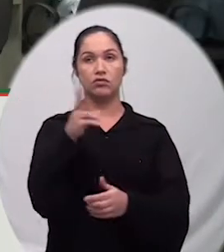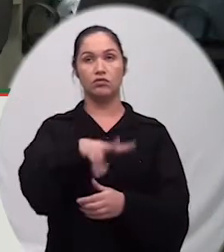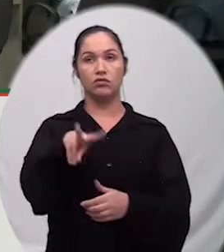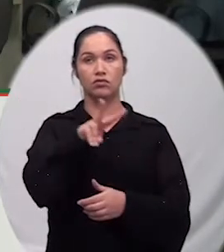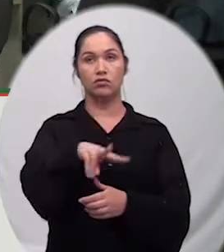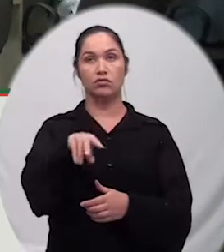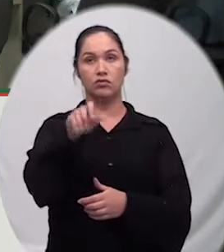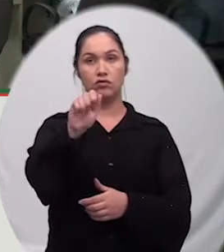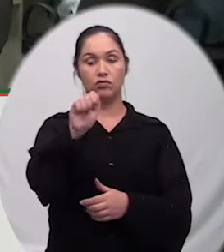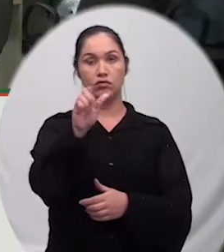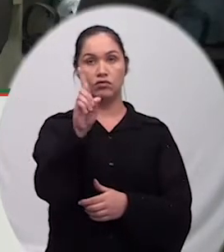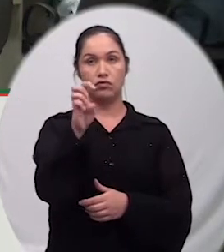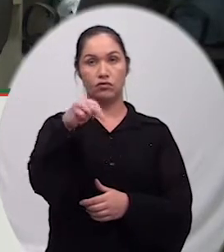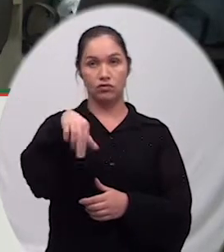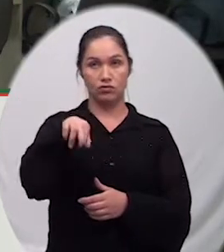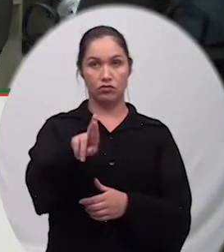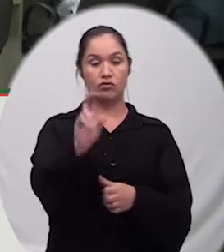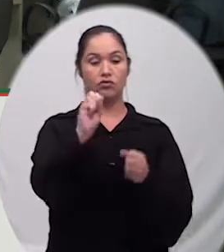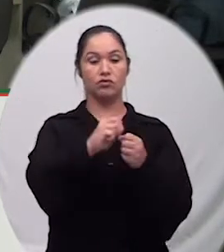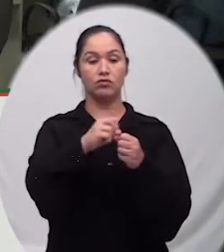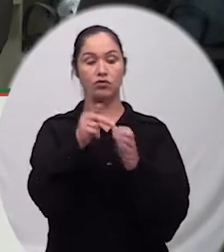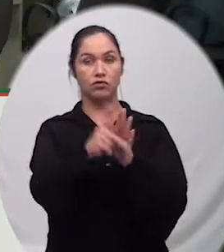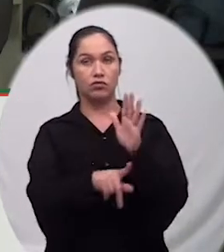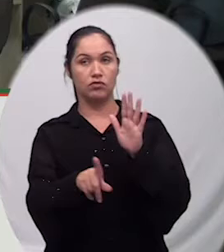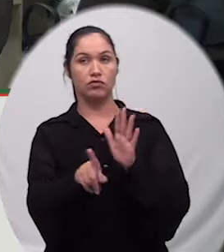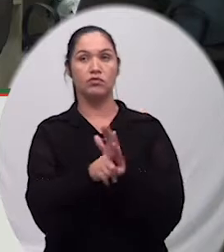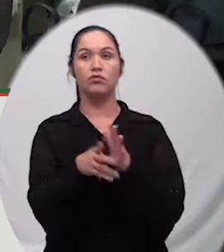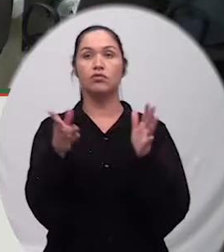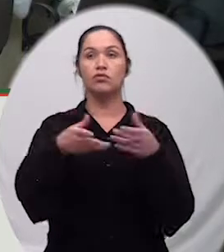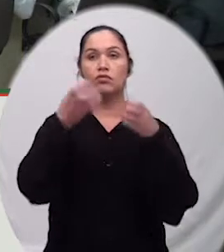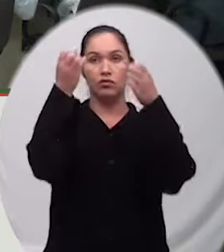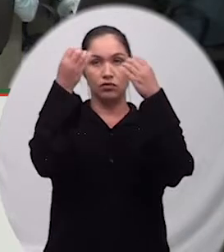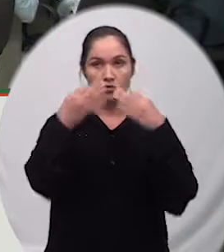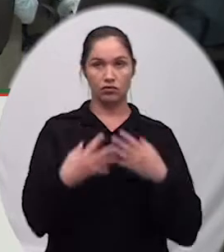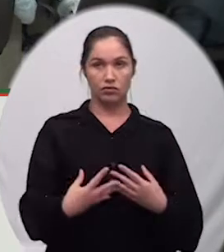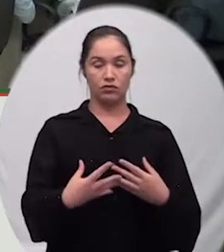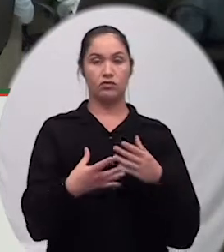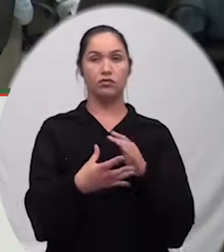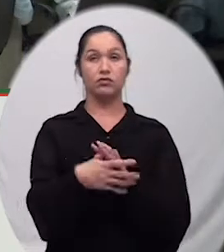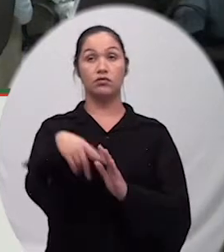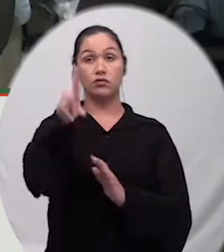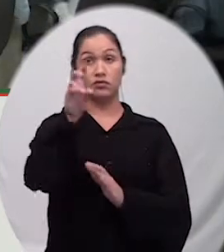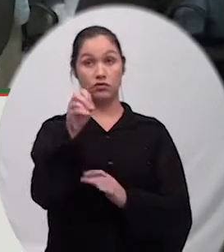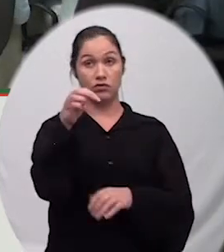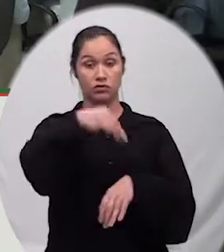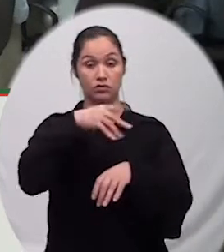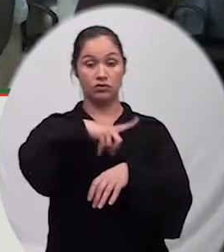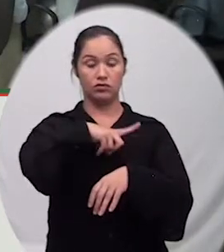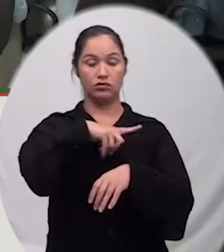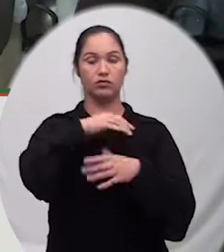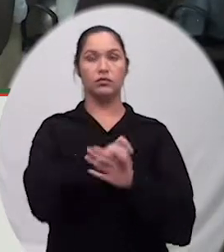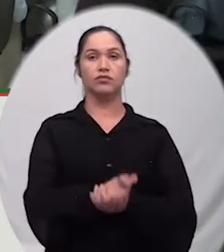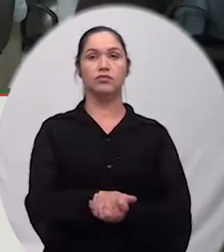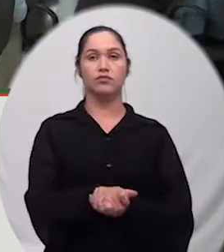palavra o autor do projeto, vereador Ademir Honorato. Vossa Excelência dispõe de 10 minutos.